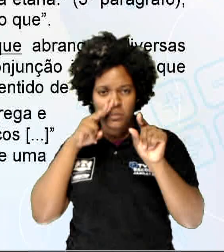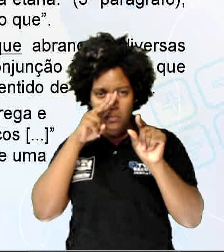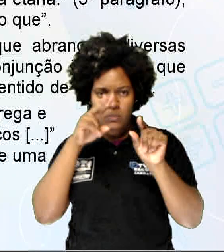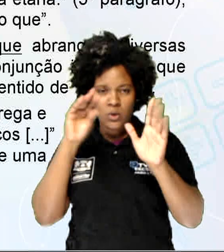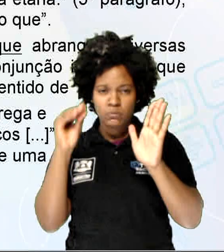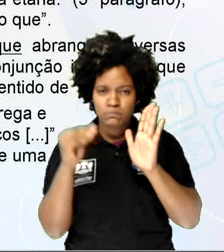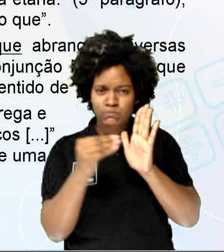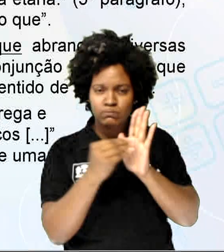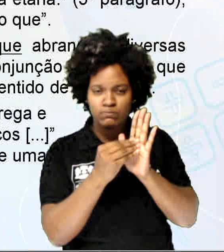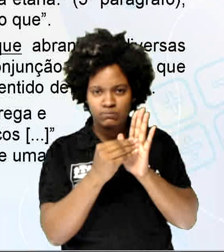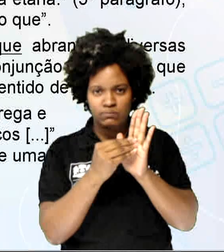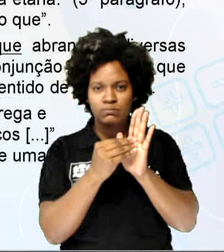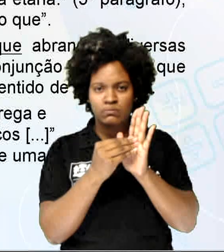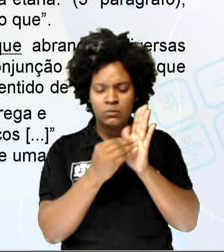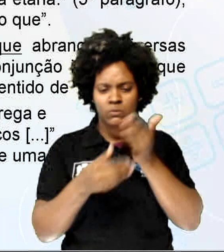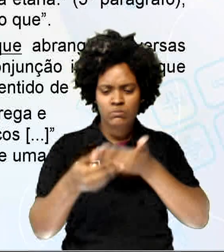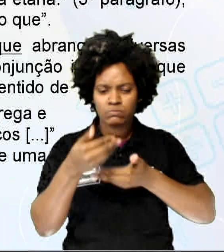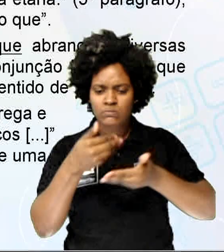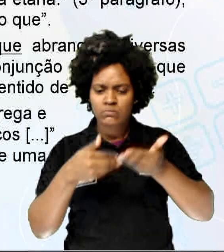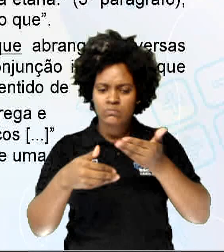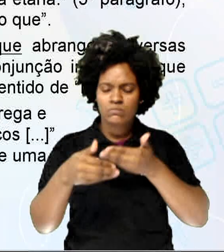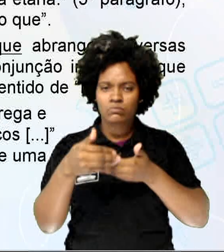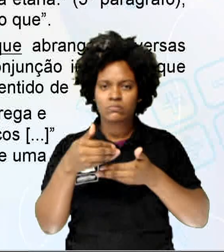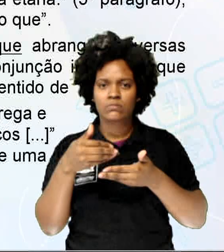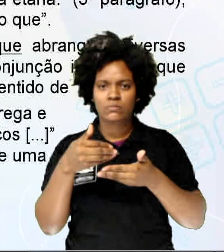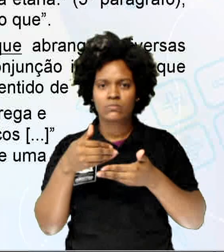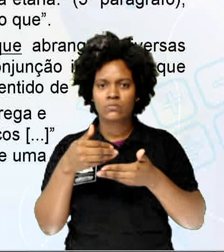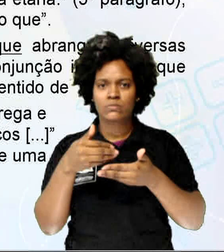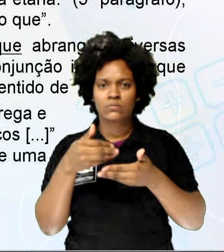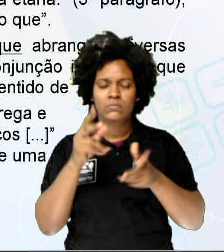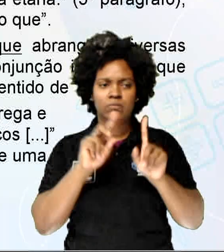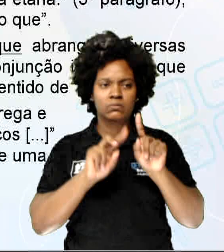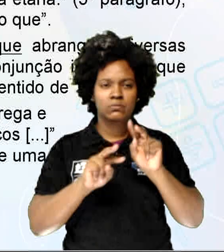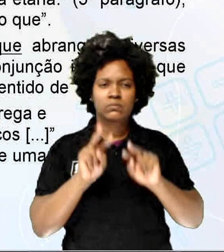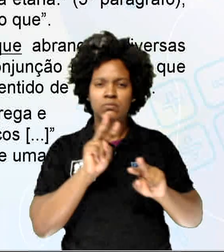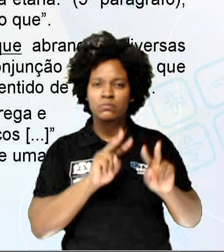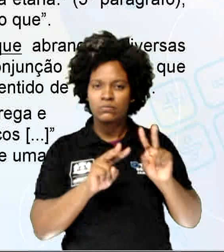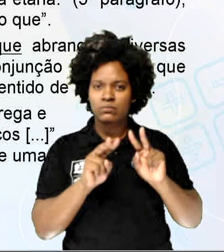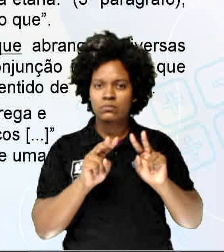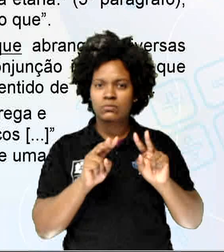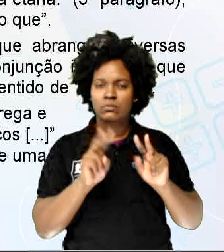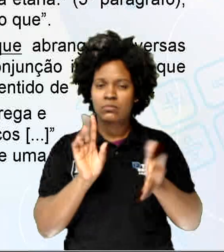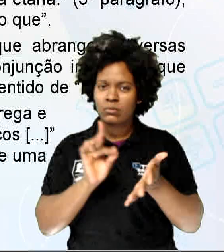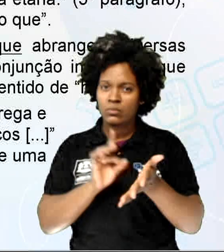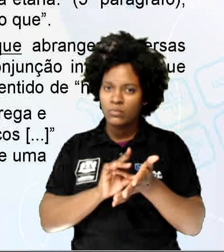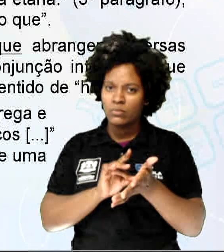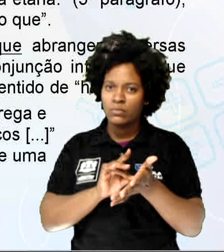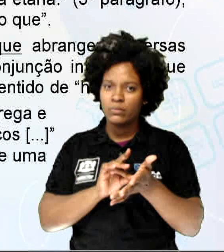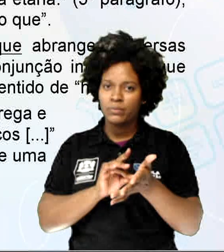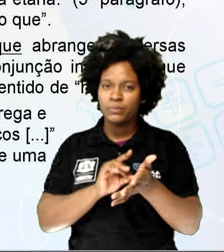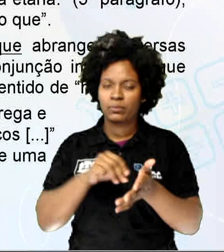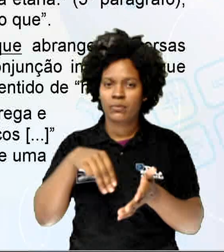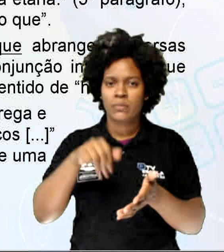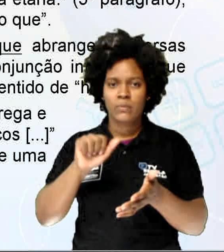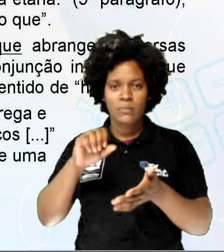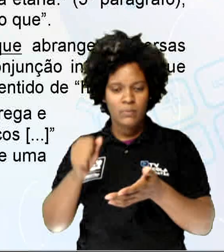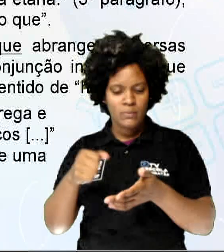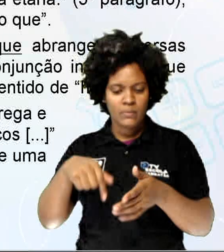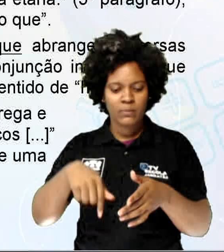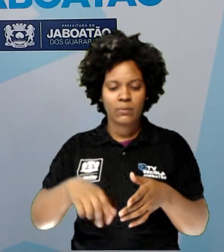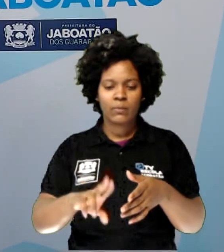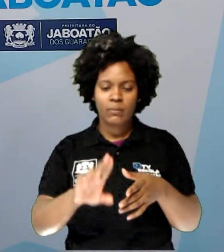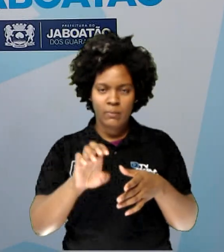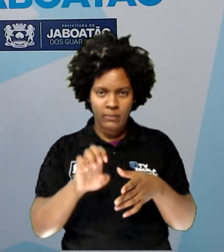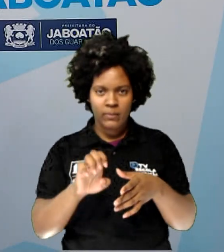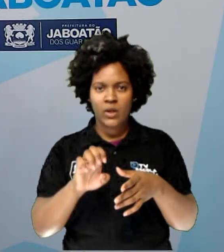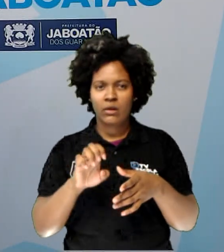mantém relação de sinonímia com visto que. Na verdade, mais que e visto que, eles vão dar efeitos